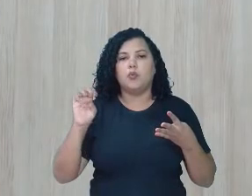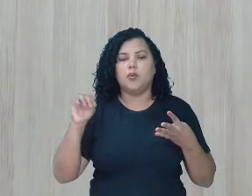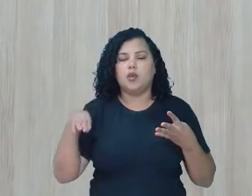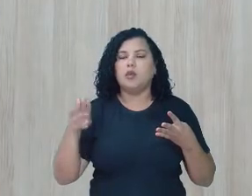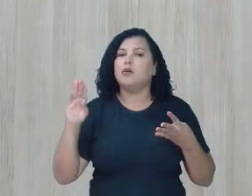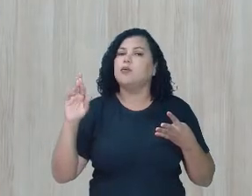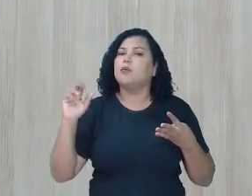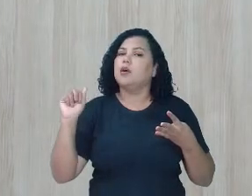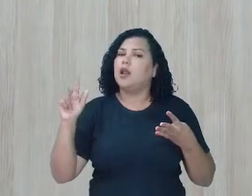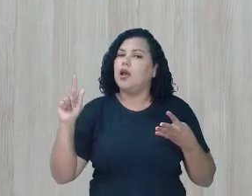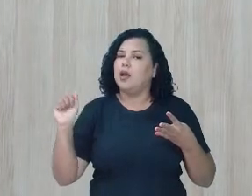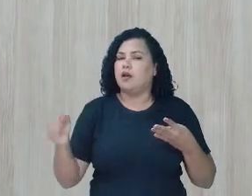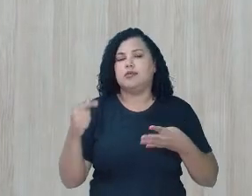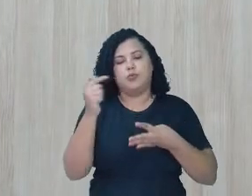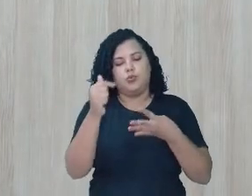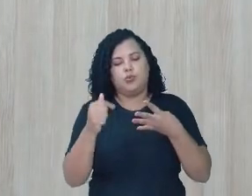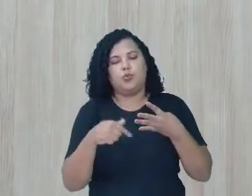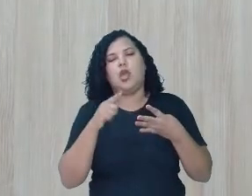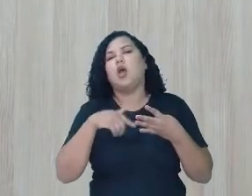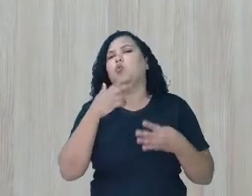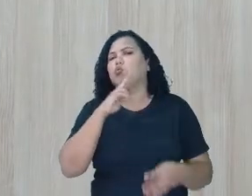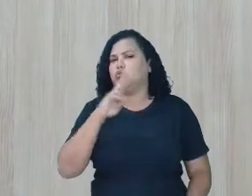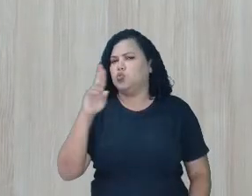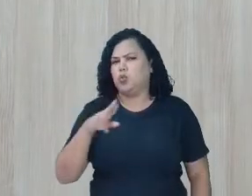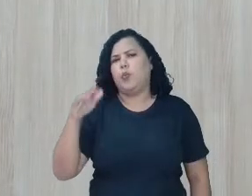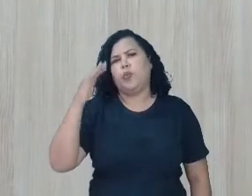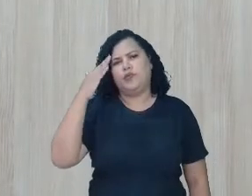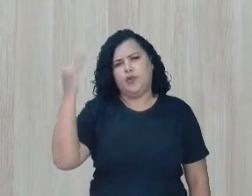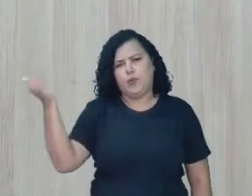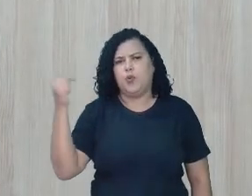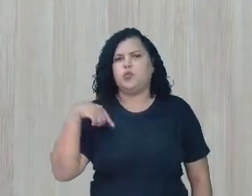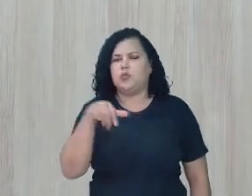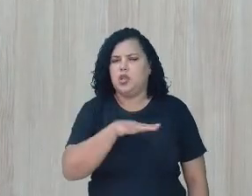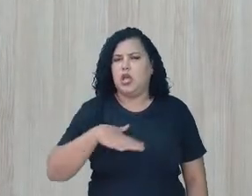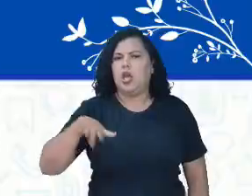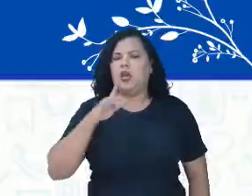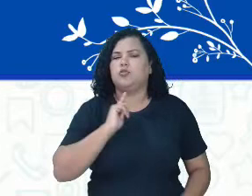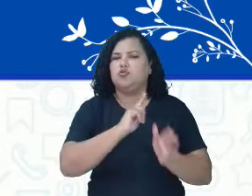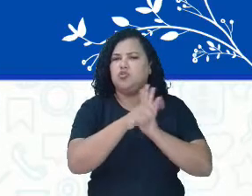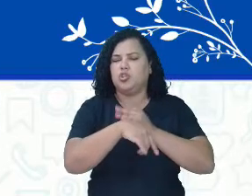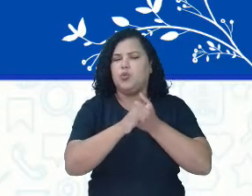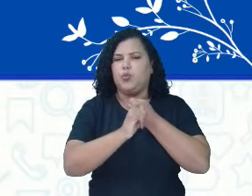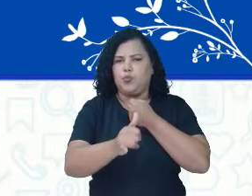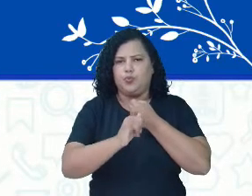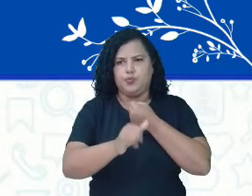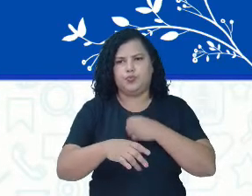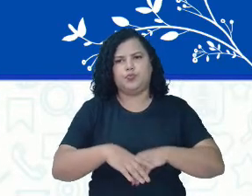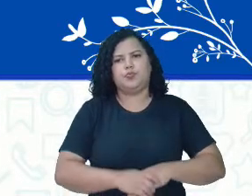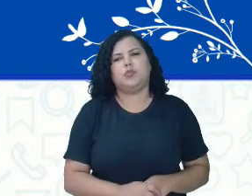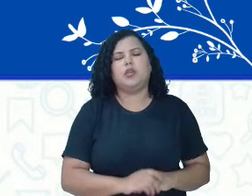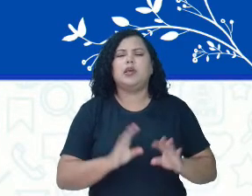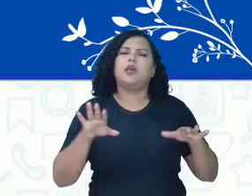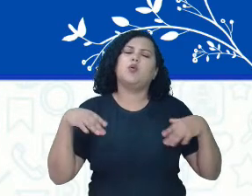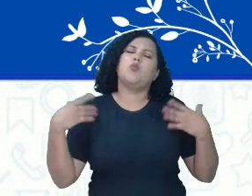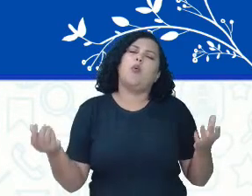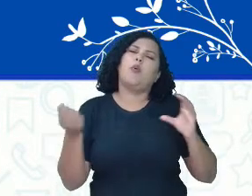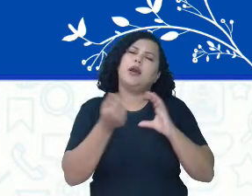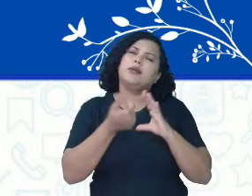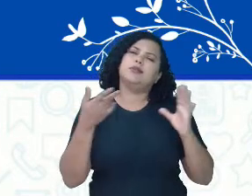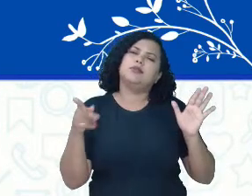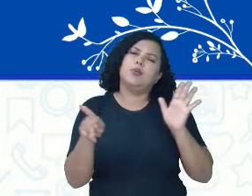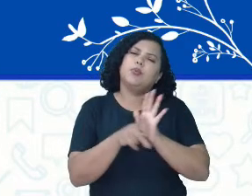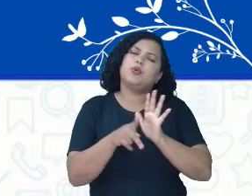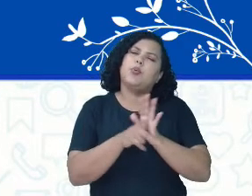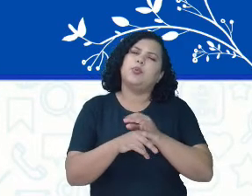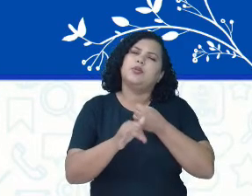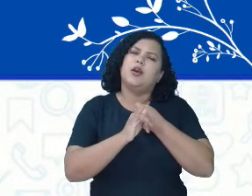de principal referência quando a gente pensa no gênero crônica. E as características da crônica, Vivian? Você está falando